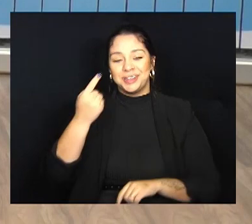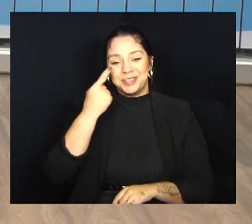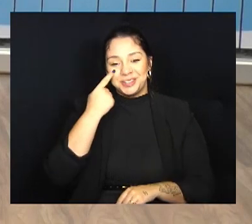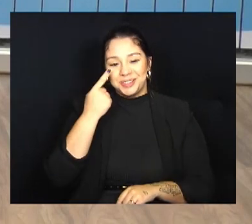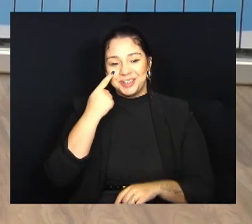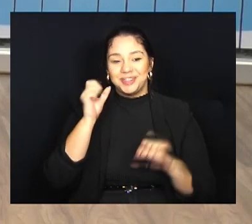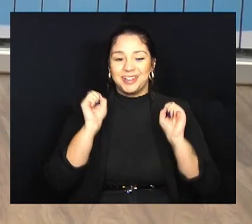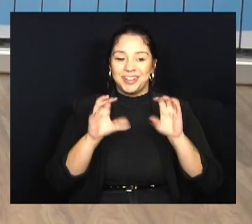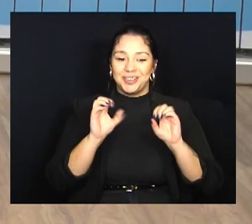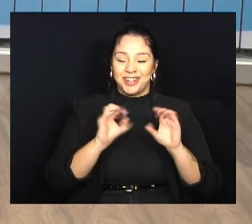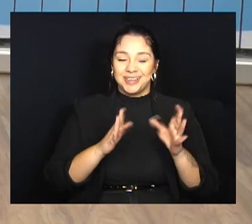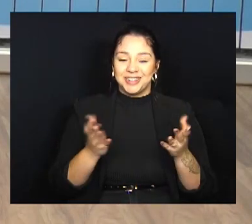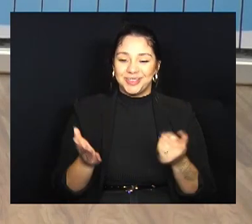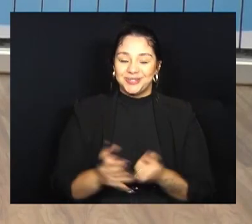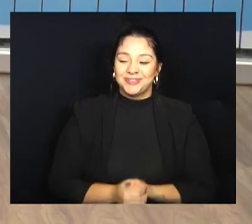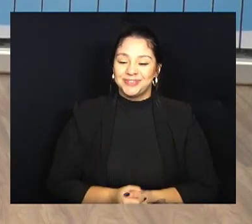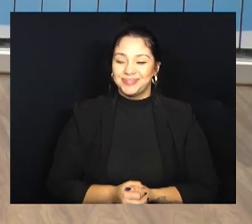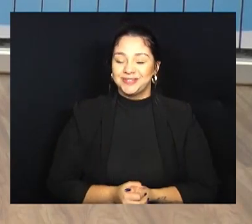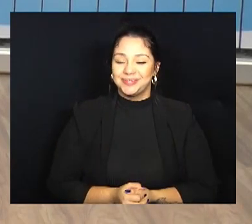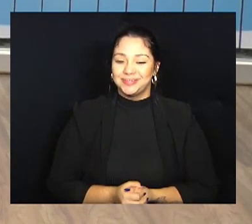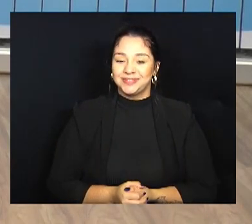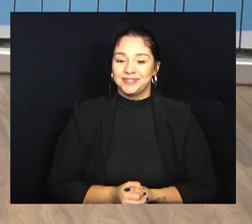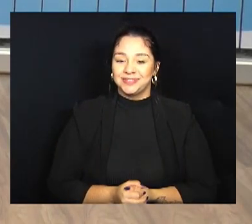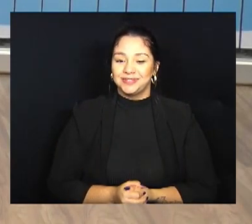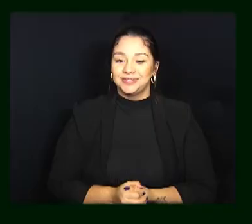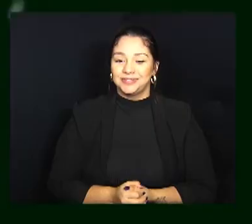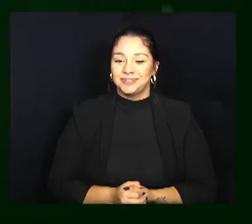De Olho na Educação.